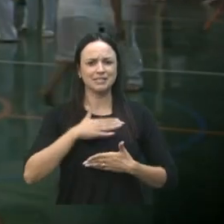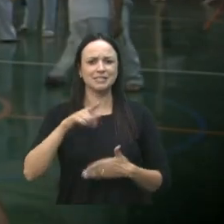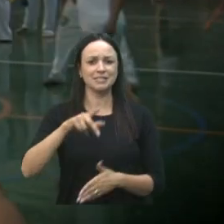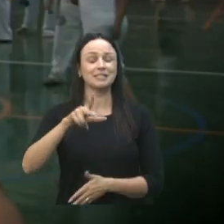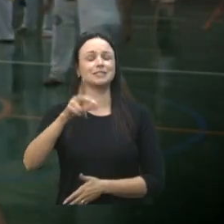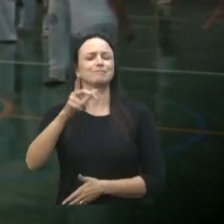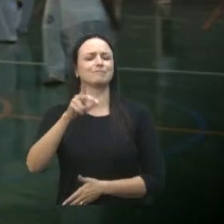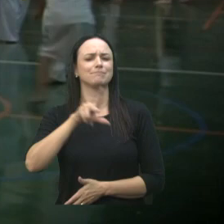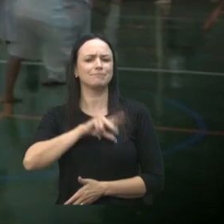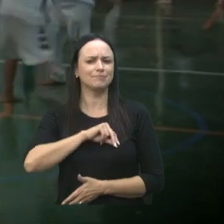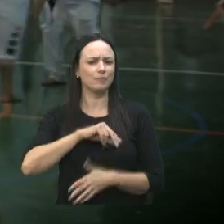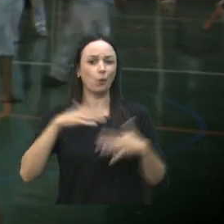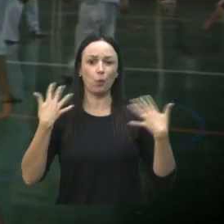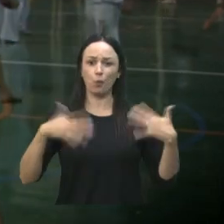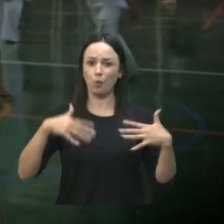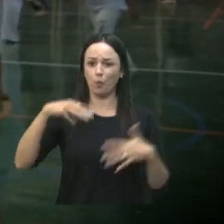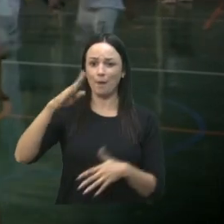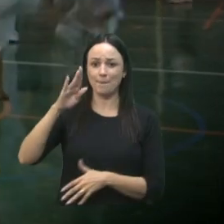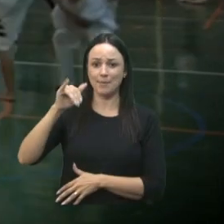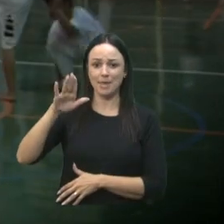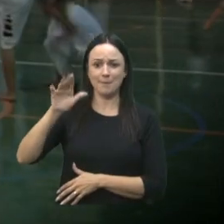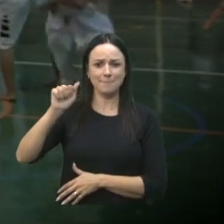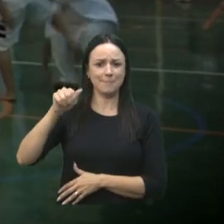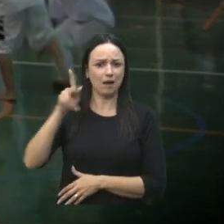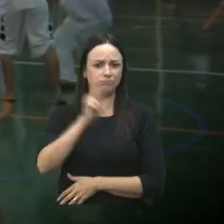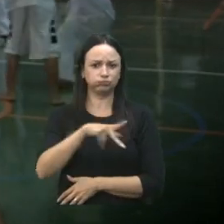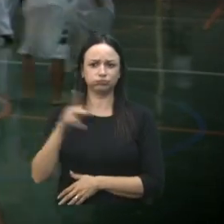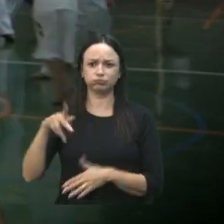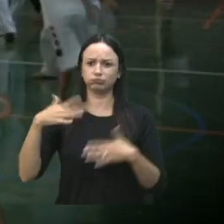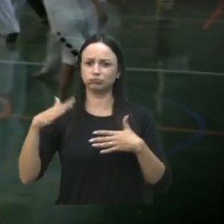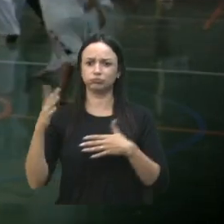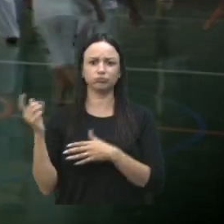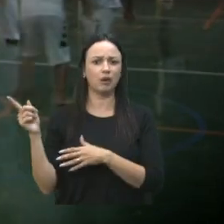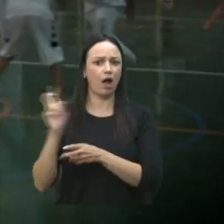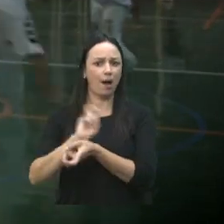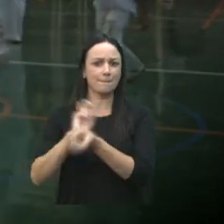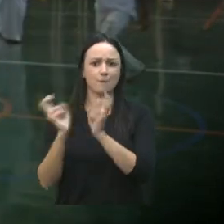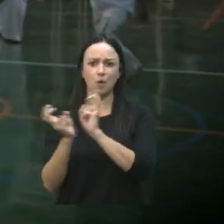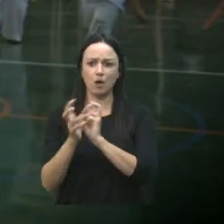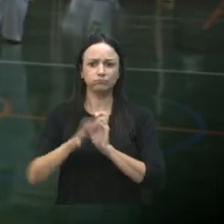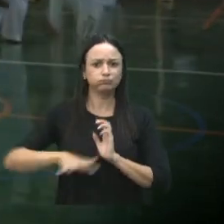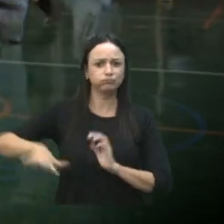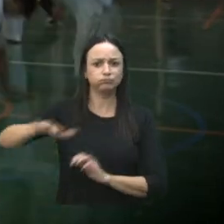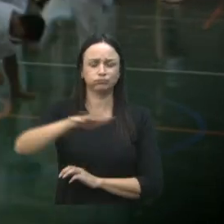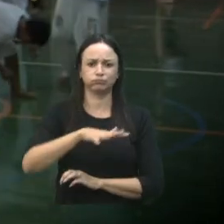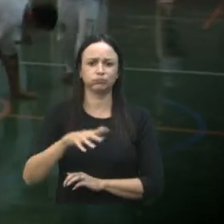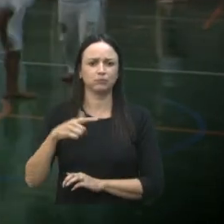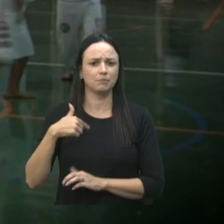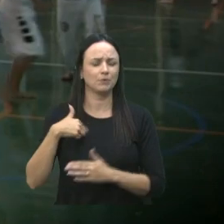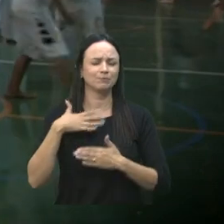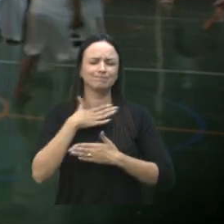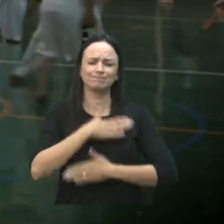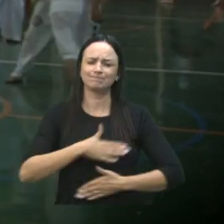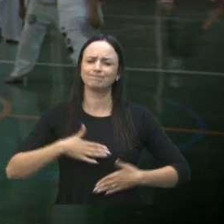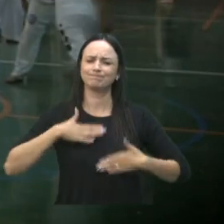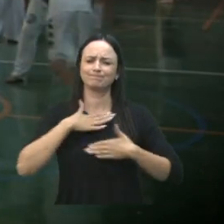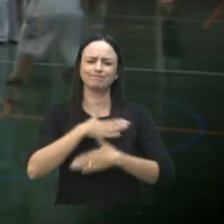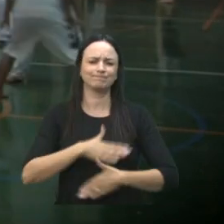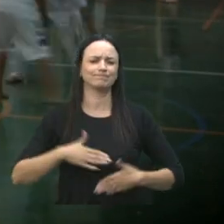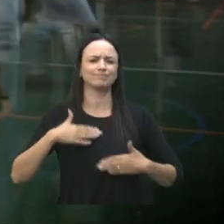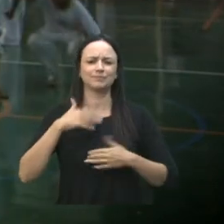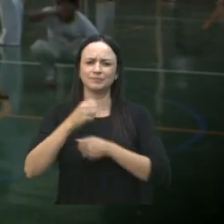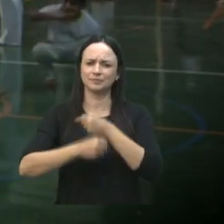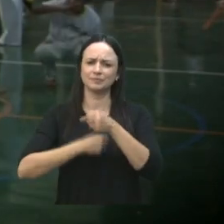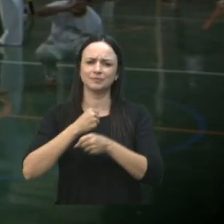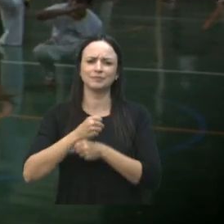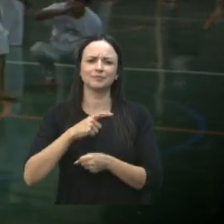Bimba, grande Mestre Bimba, né? Que trouxe a capoeira pra regional aí. E pra mim, nossa, é o maior prazer todos os anos estar tendo